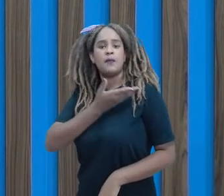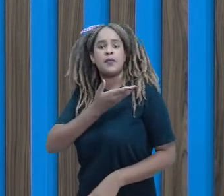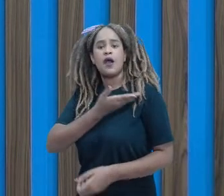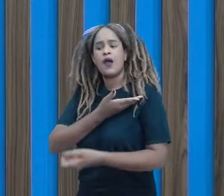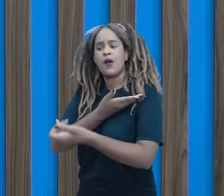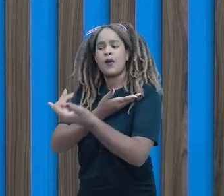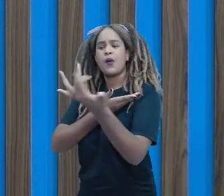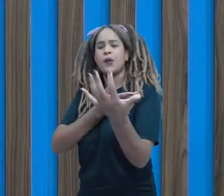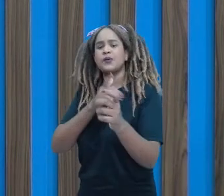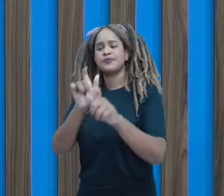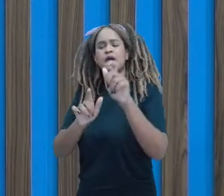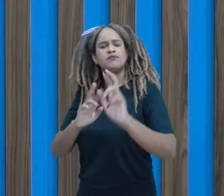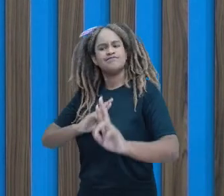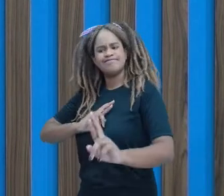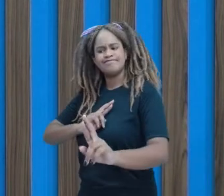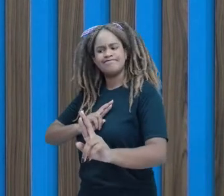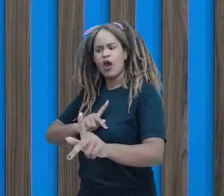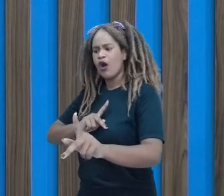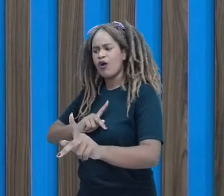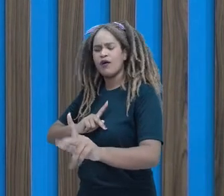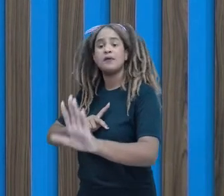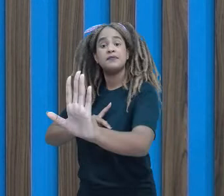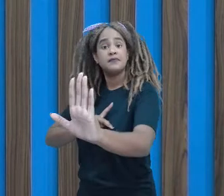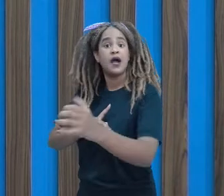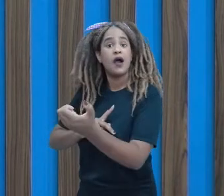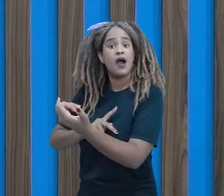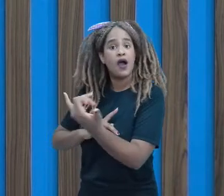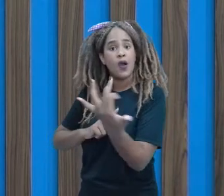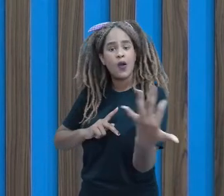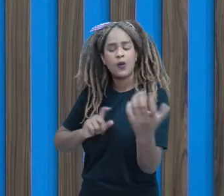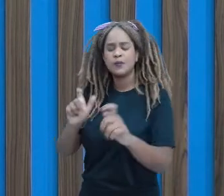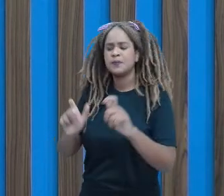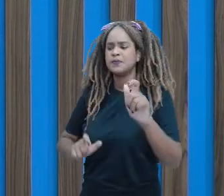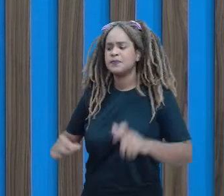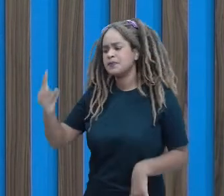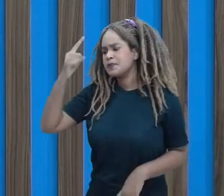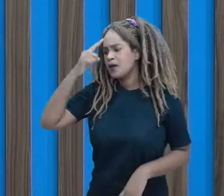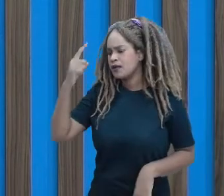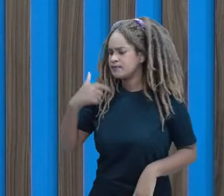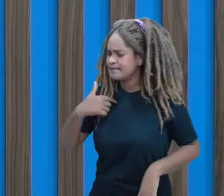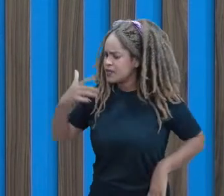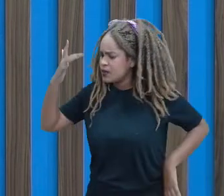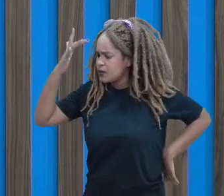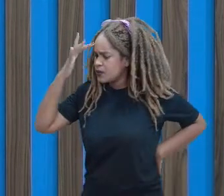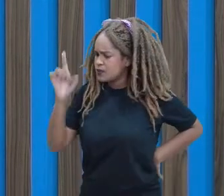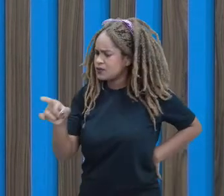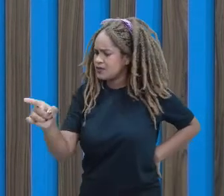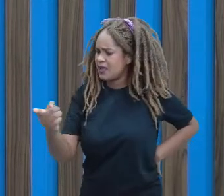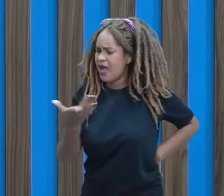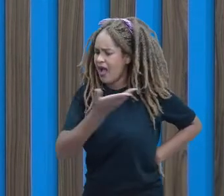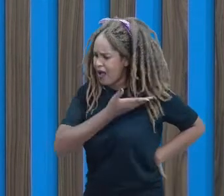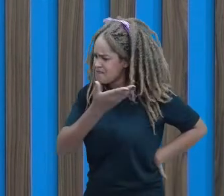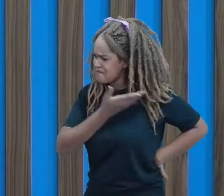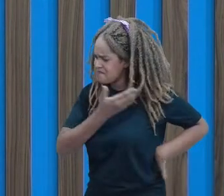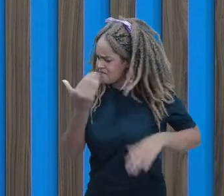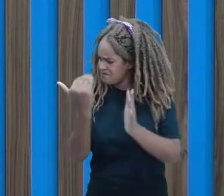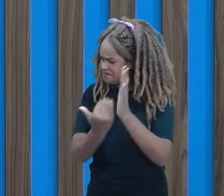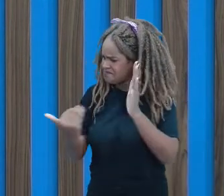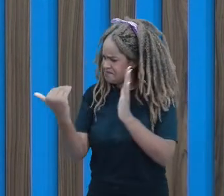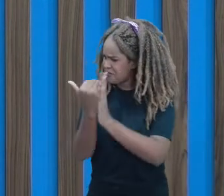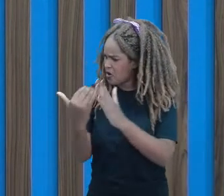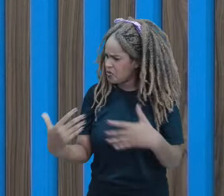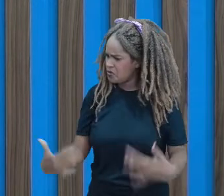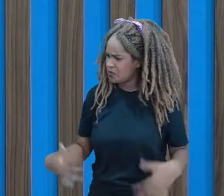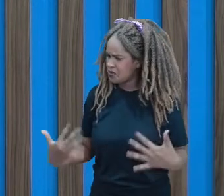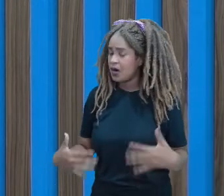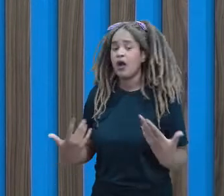bem diferentes da gente. E tem algumas pessoas até que dizem assim, eu não sei como é fulano, é sua melhor amiga. Aí até a